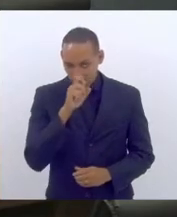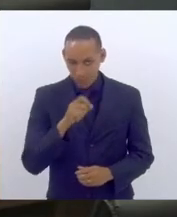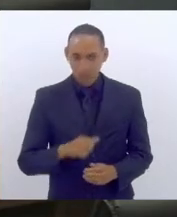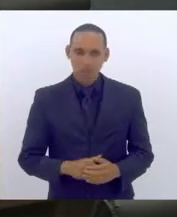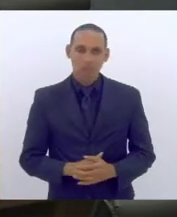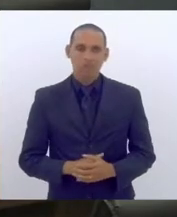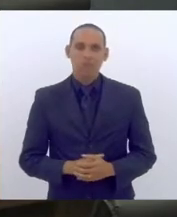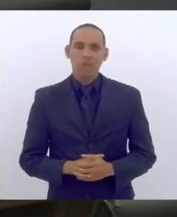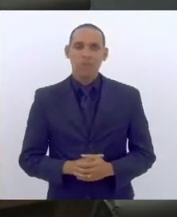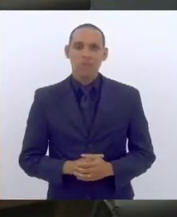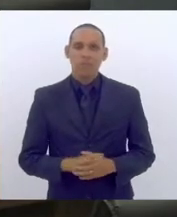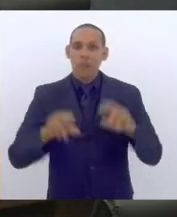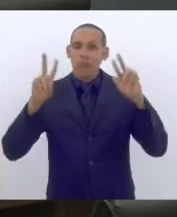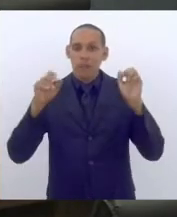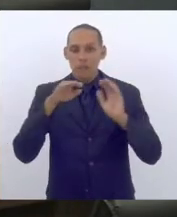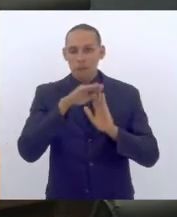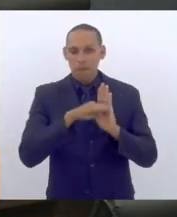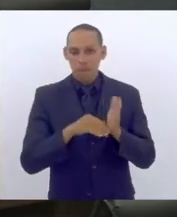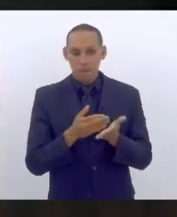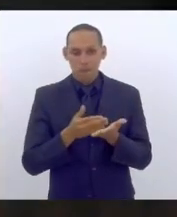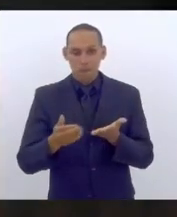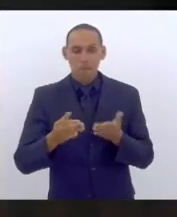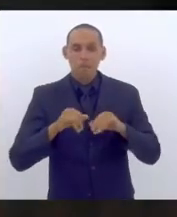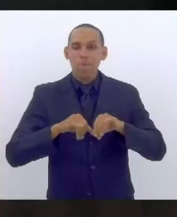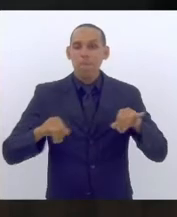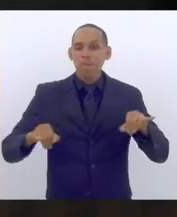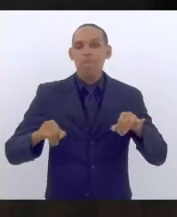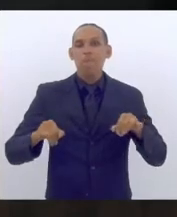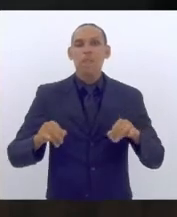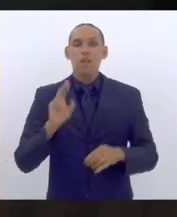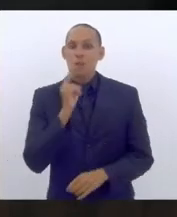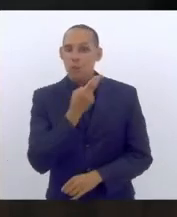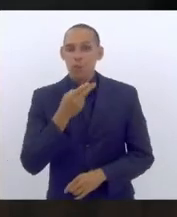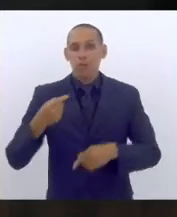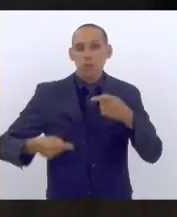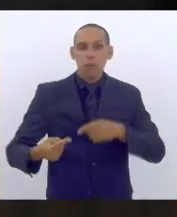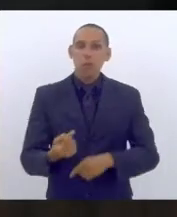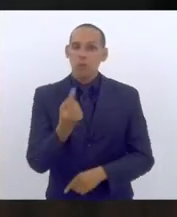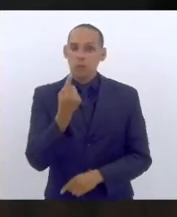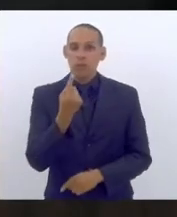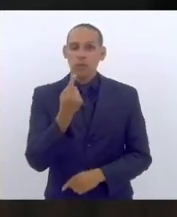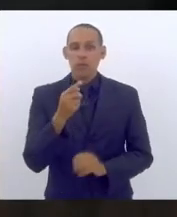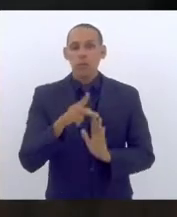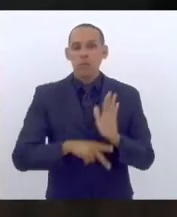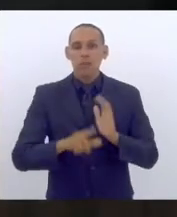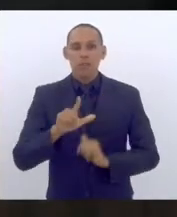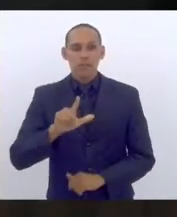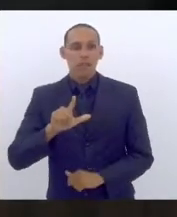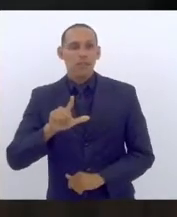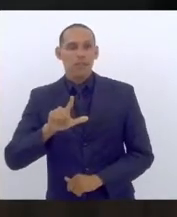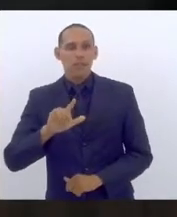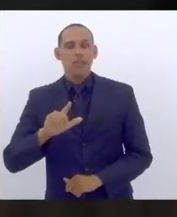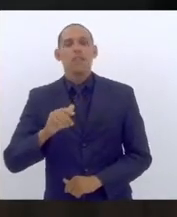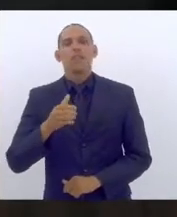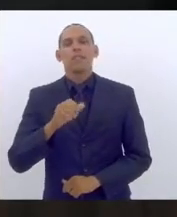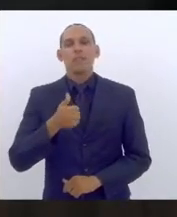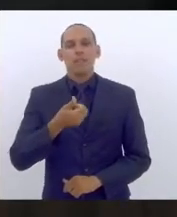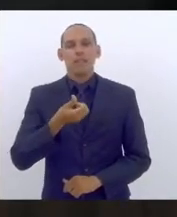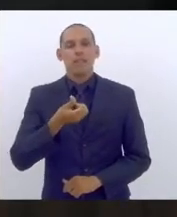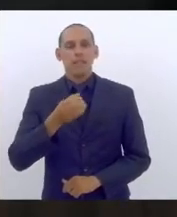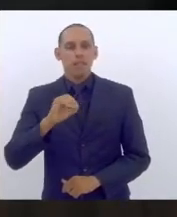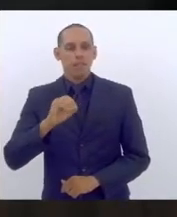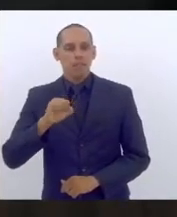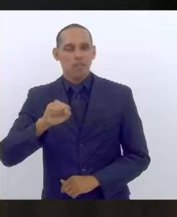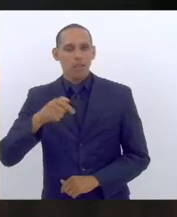Vamos à ordem do dia anuncio é regime de urgência e discussão única projeto de lei 6087 de 22